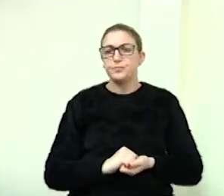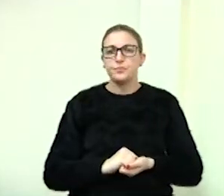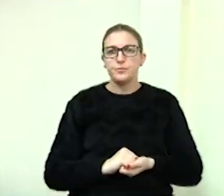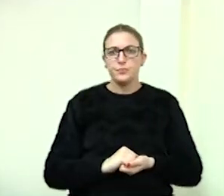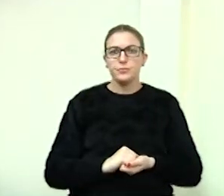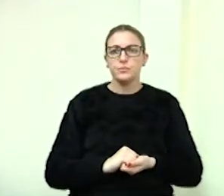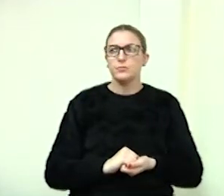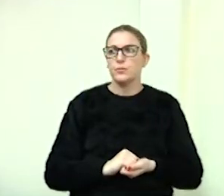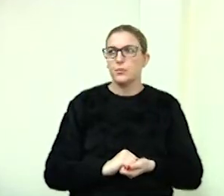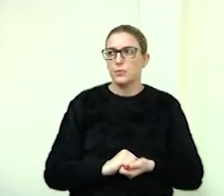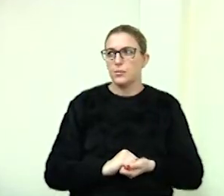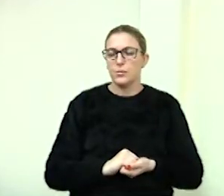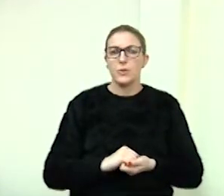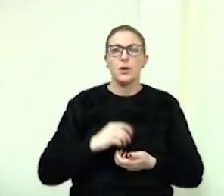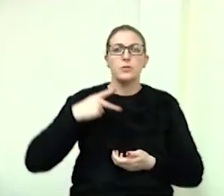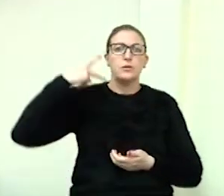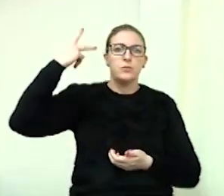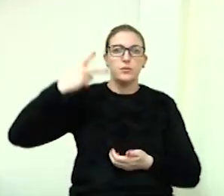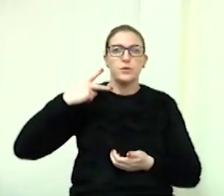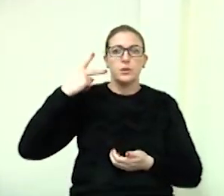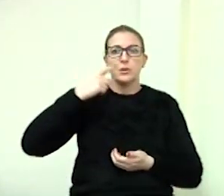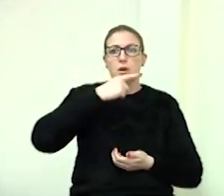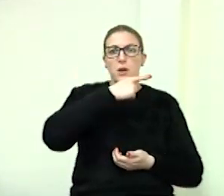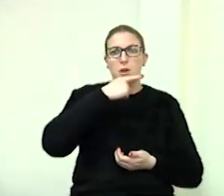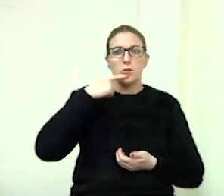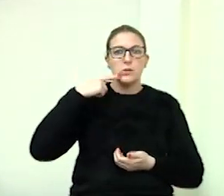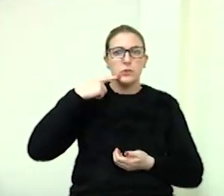Questão de ordem para o vereador Claudio Amir de Araújo.